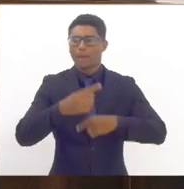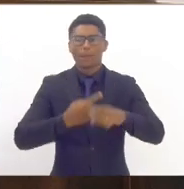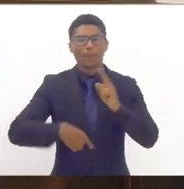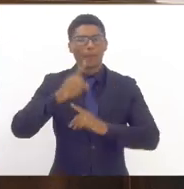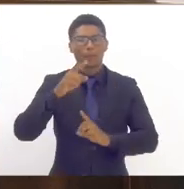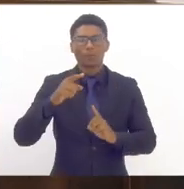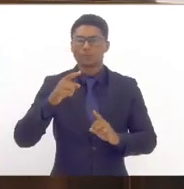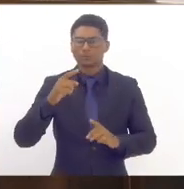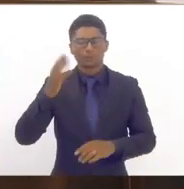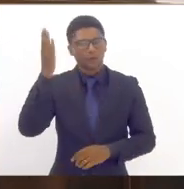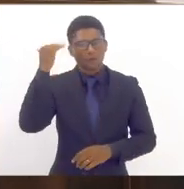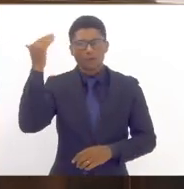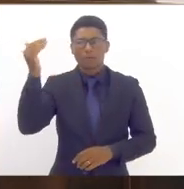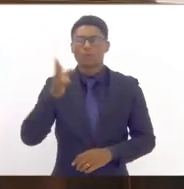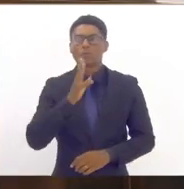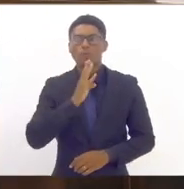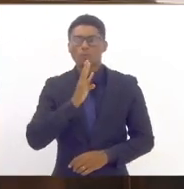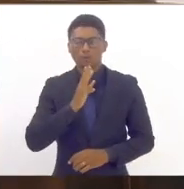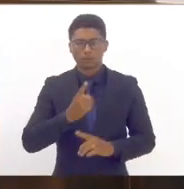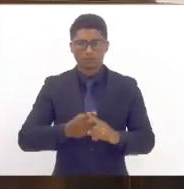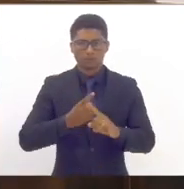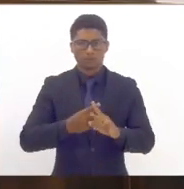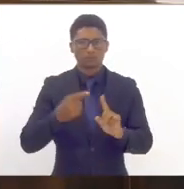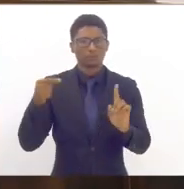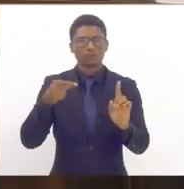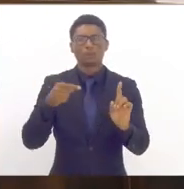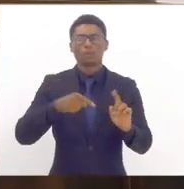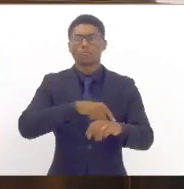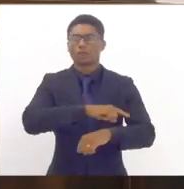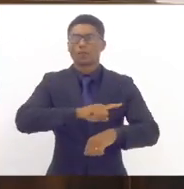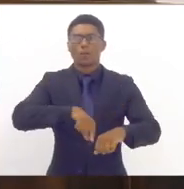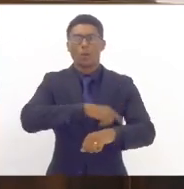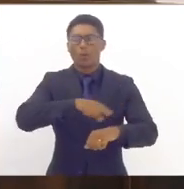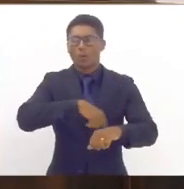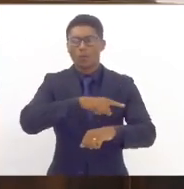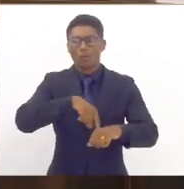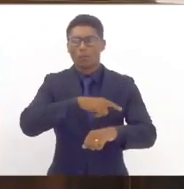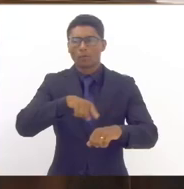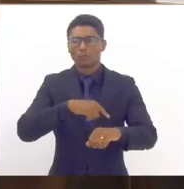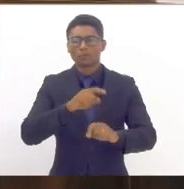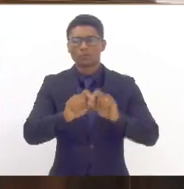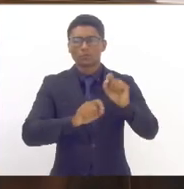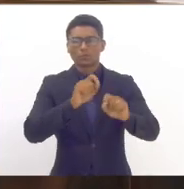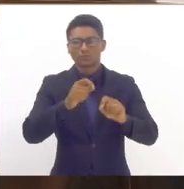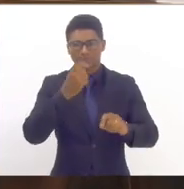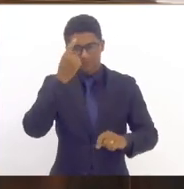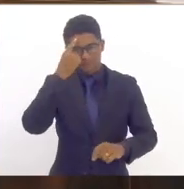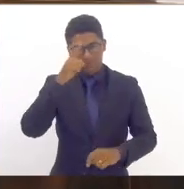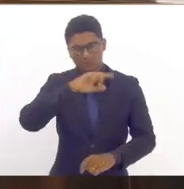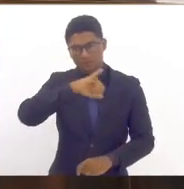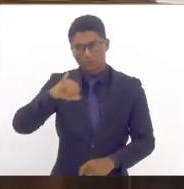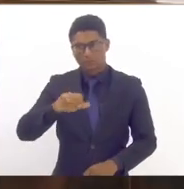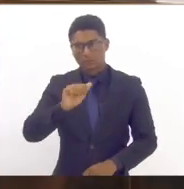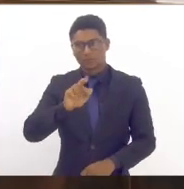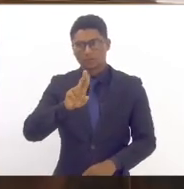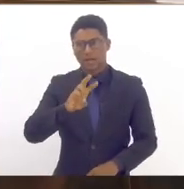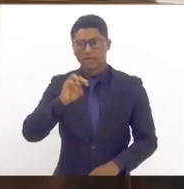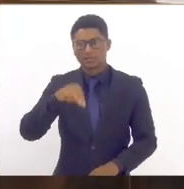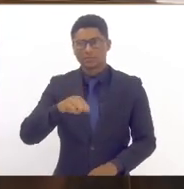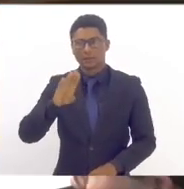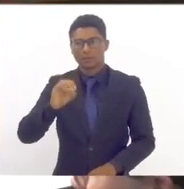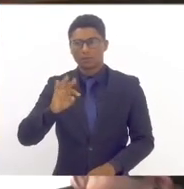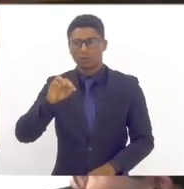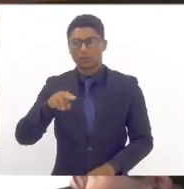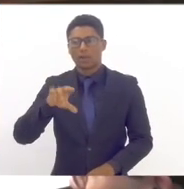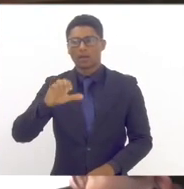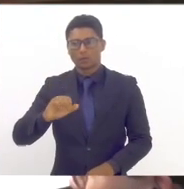popularidade e respeito do público ao passar horas em meio ao alagamento do Jardim Botânico, cobrindo o temporal que parou